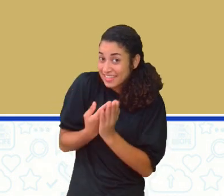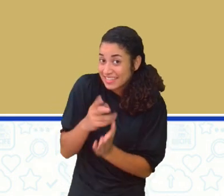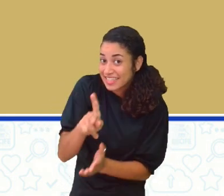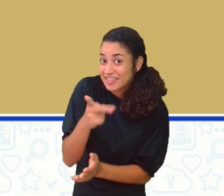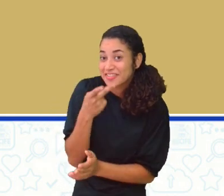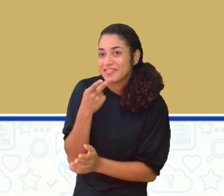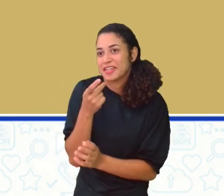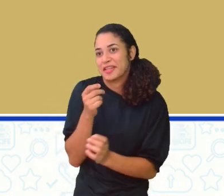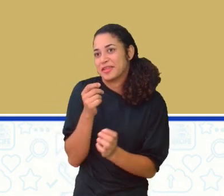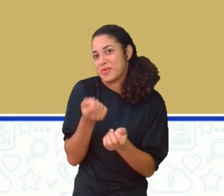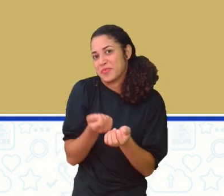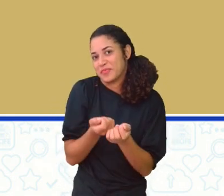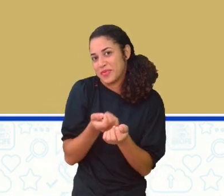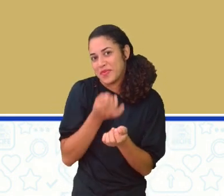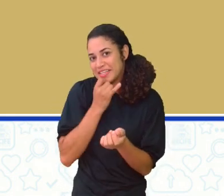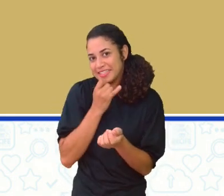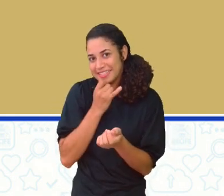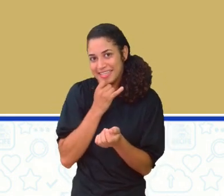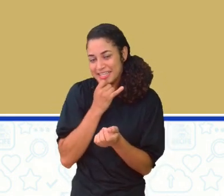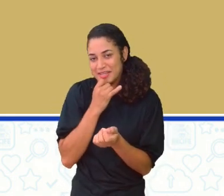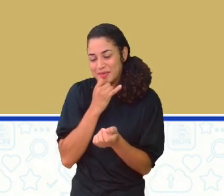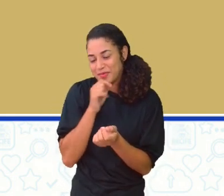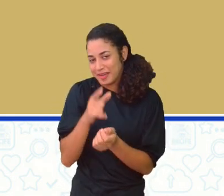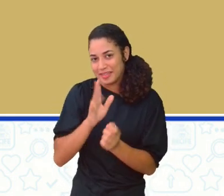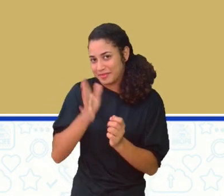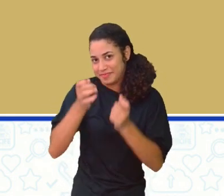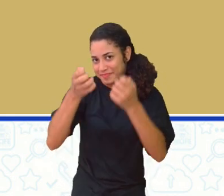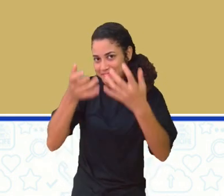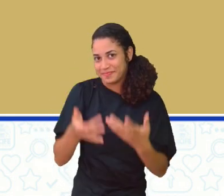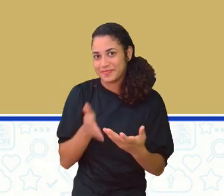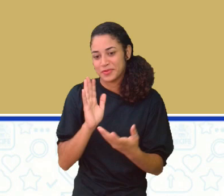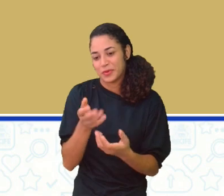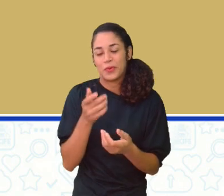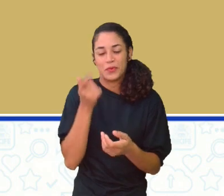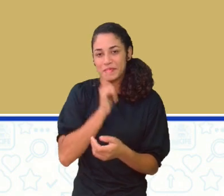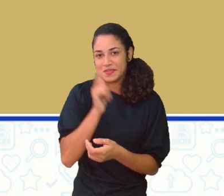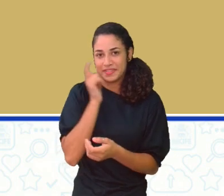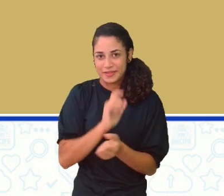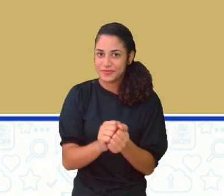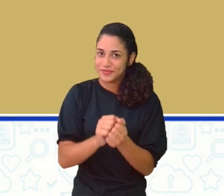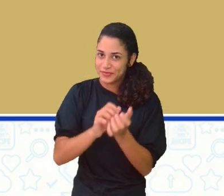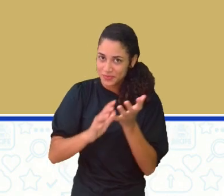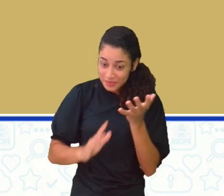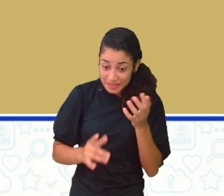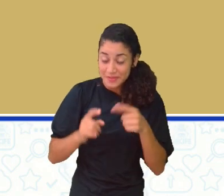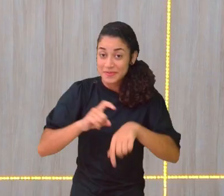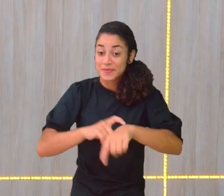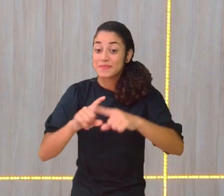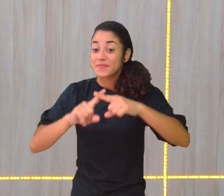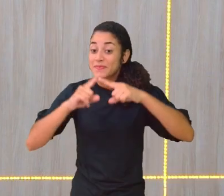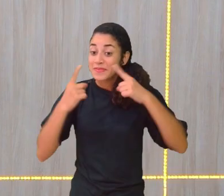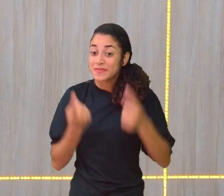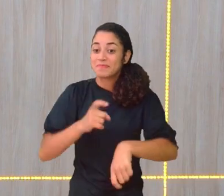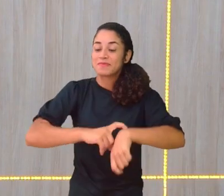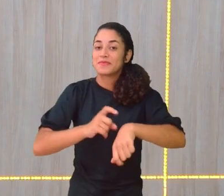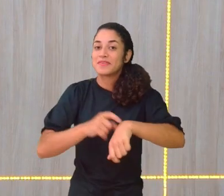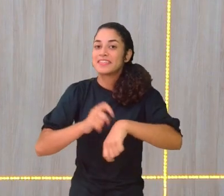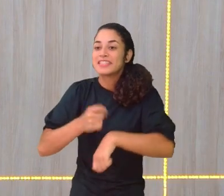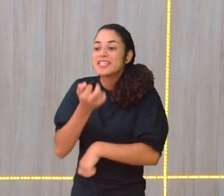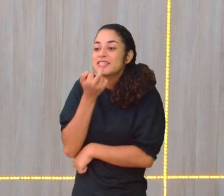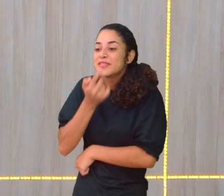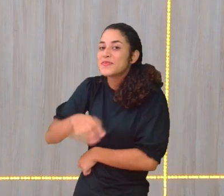alguns exemplos, não é, dessas línguas que ela disse que falava. Mas, quando chegou na língua portuguesa aí, ela usou, não